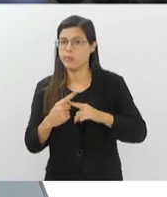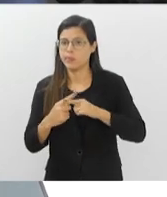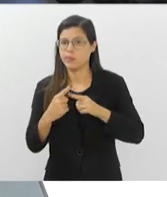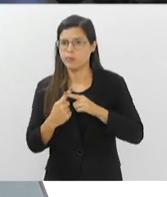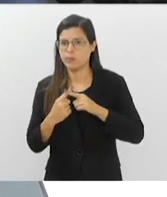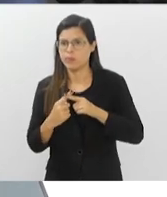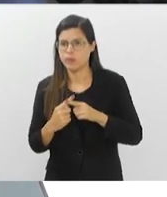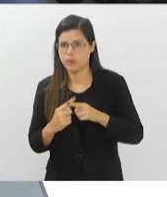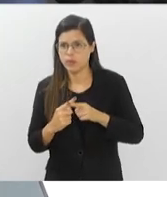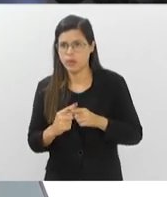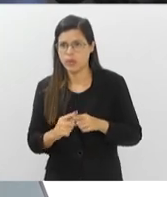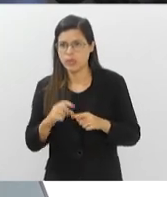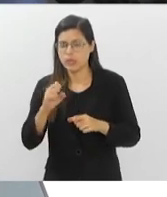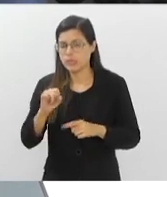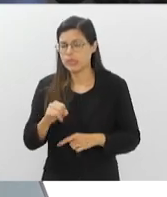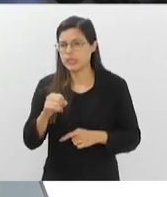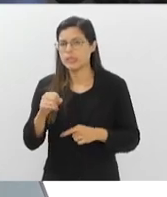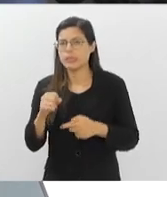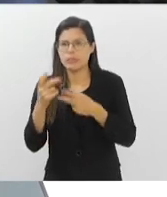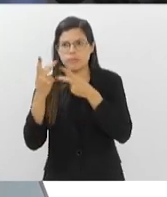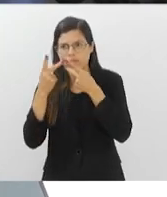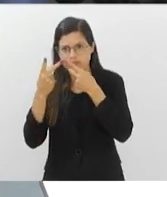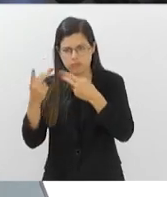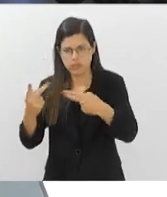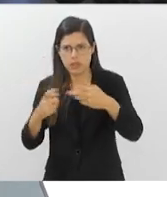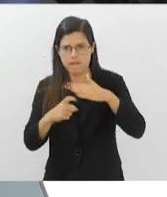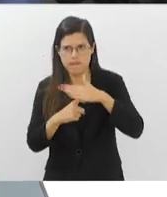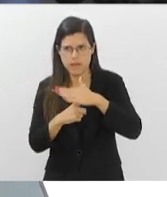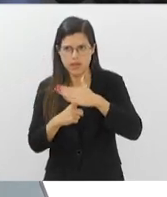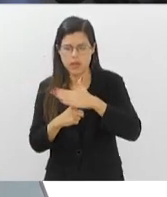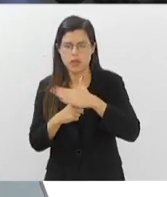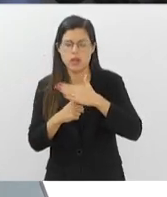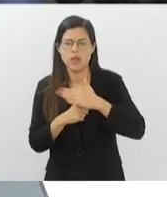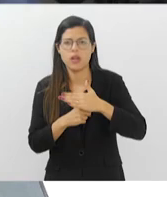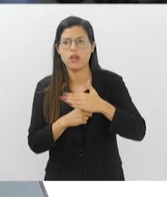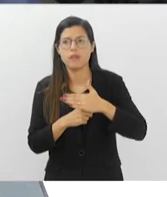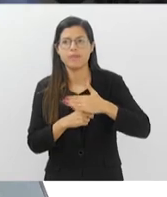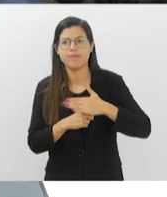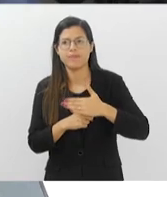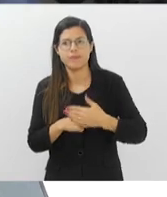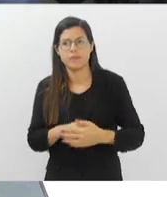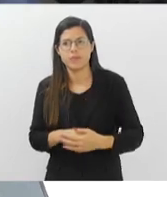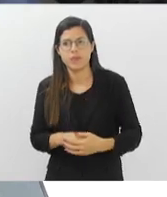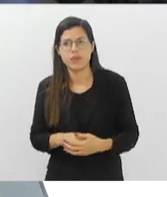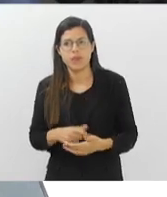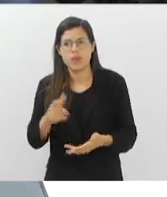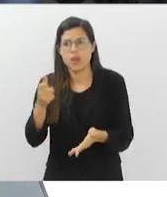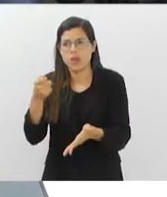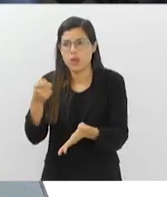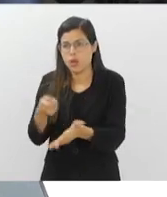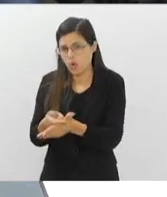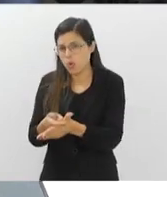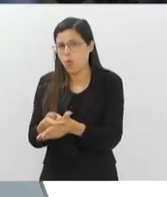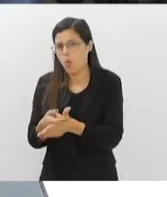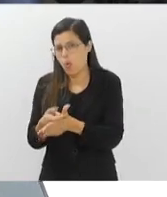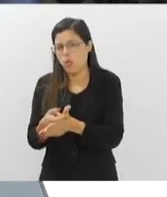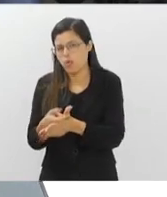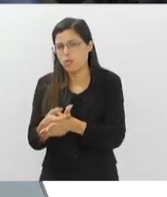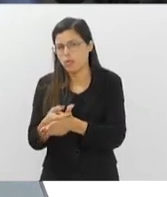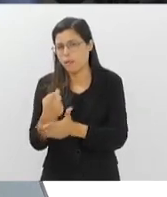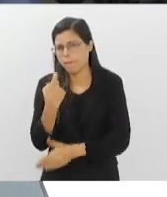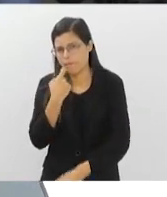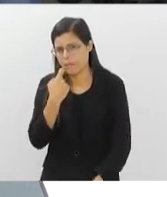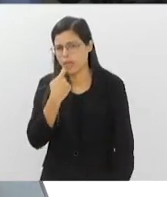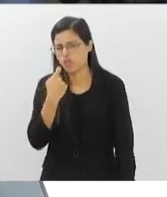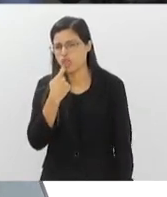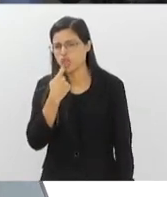Se você for à feira, eu não sou órgão público, mas se eu for à feira, eu compro filé de cação.